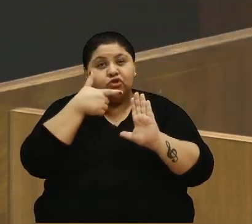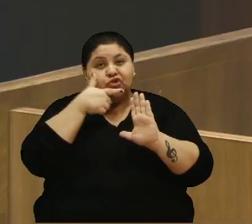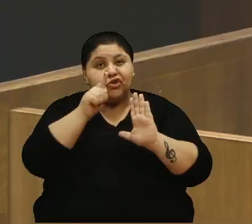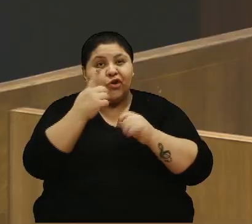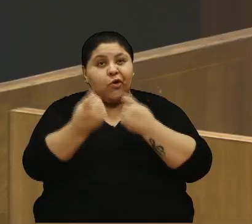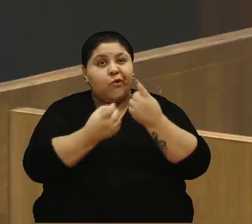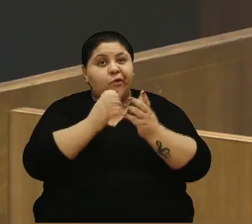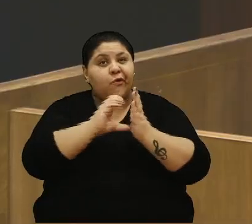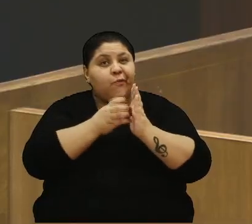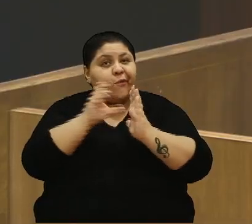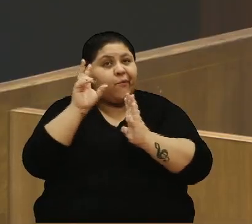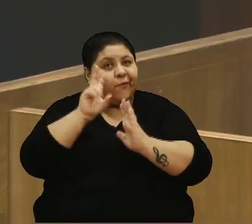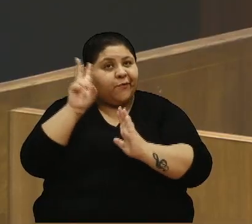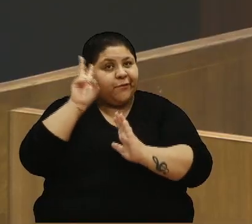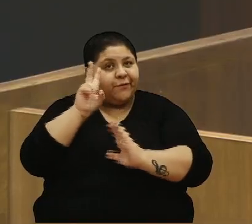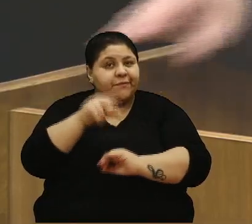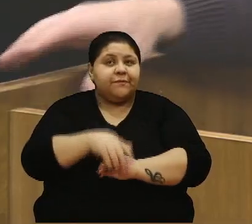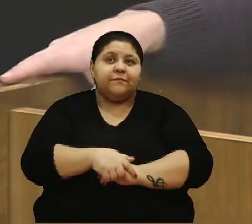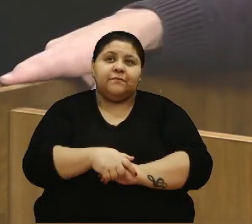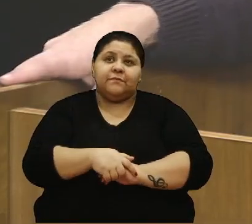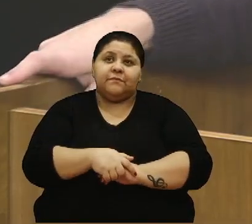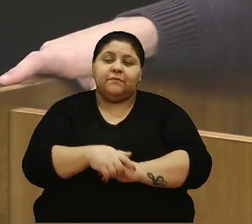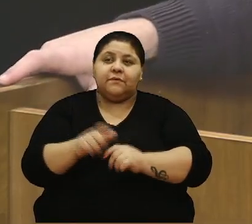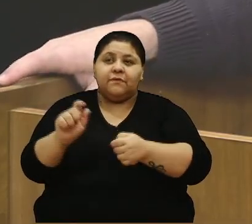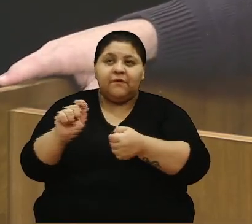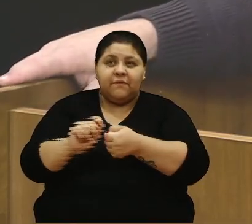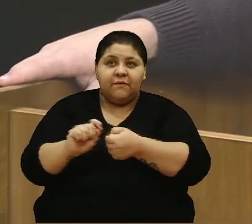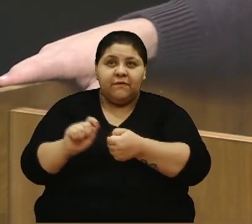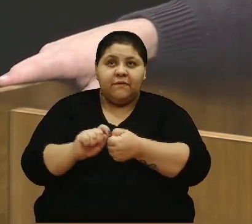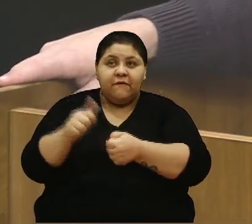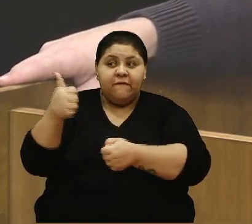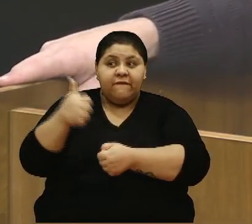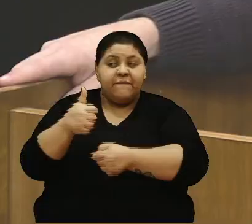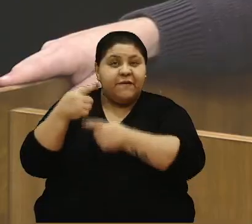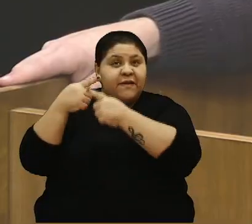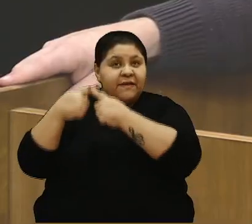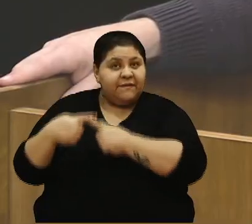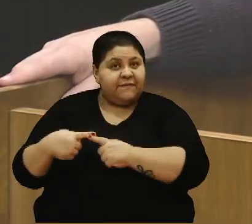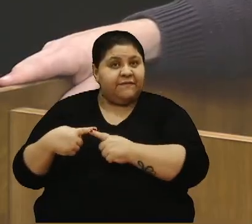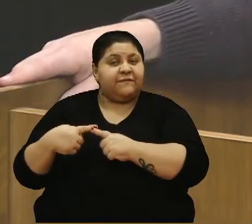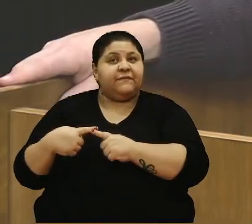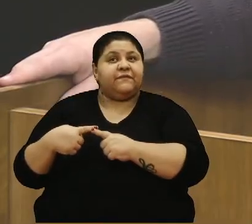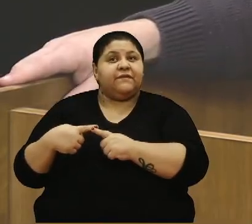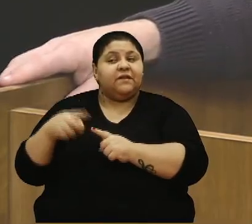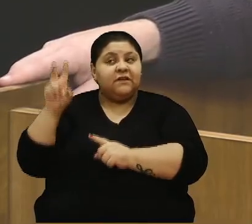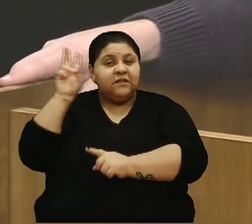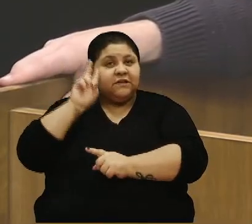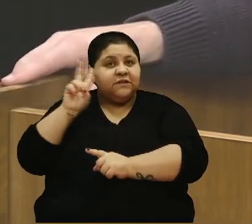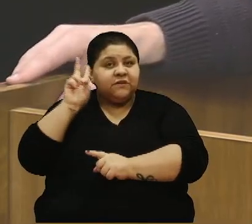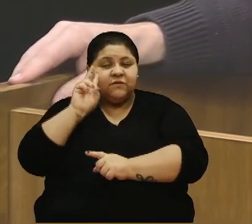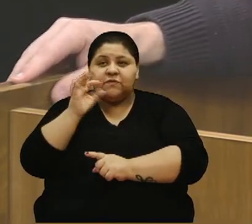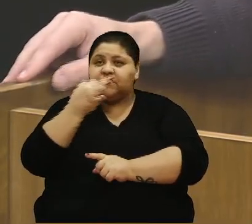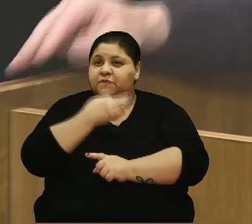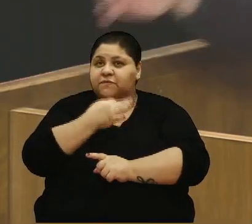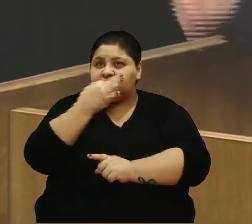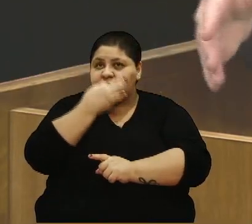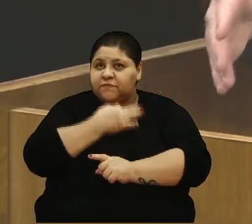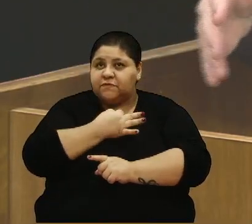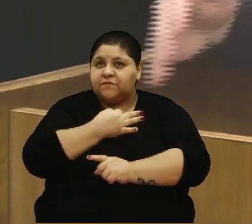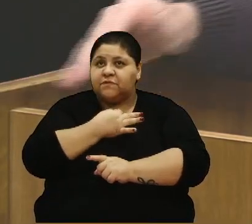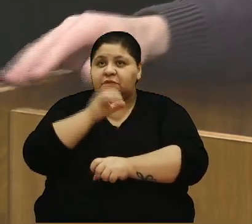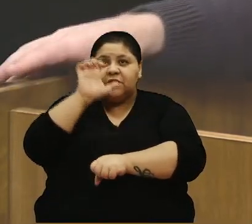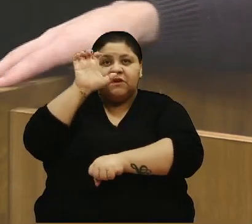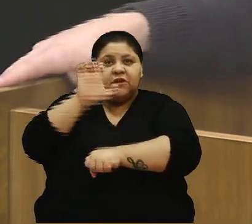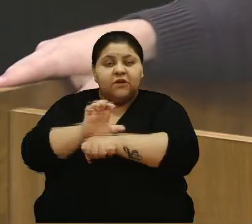alguns dados históricos, que era fazer com que, pela primeira vez na história de Caxias do Sul, o